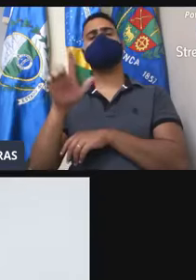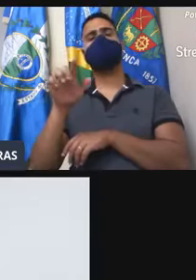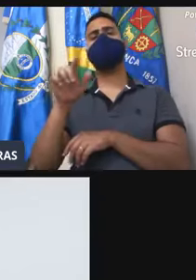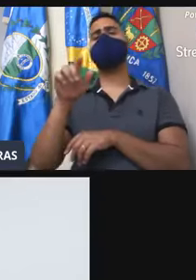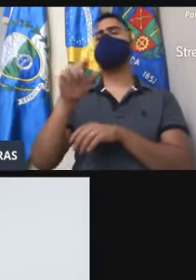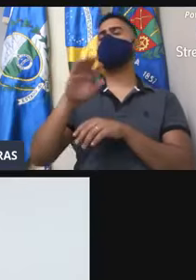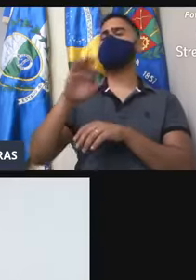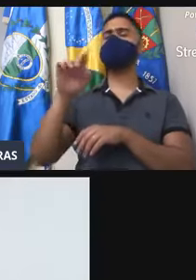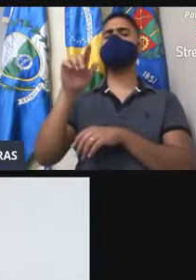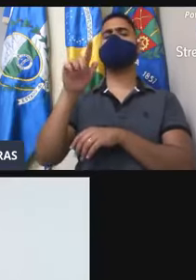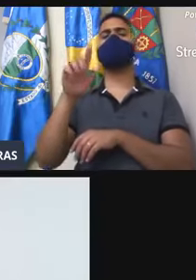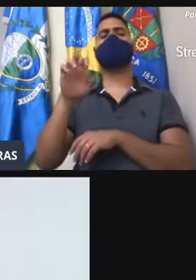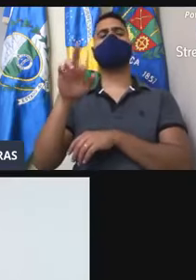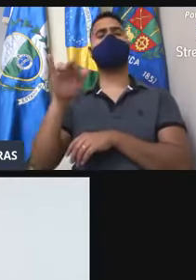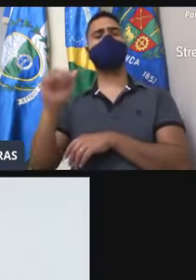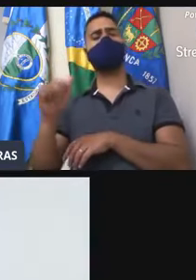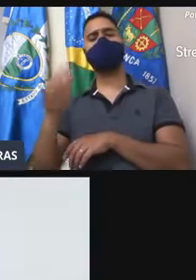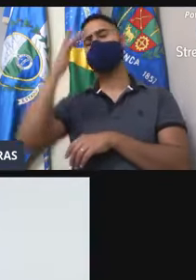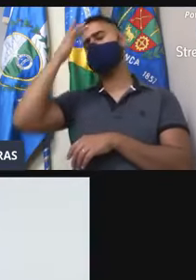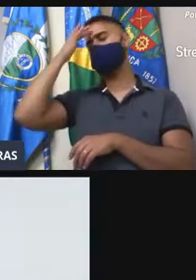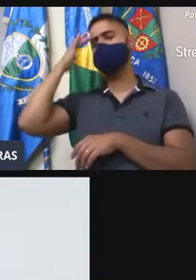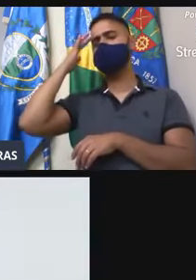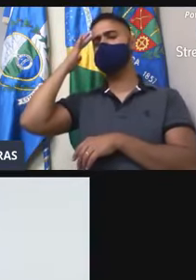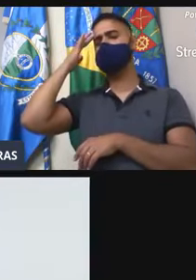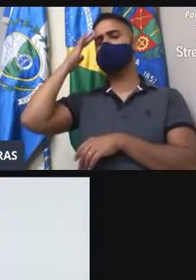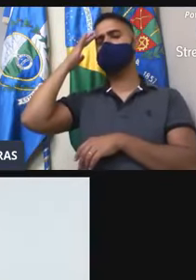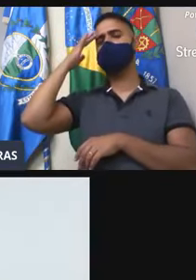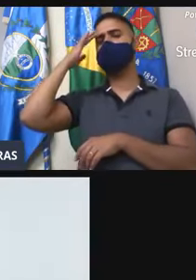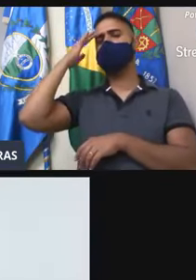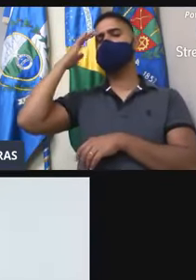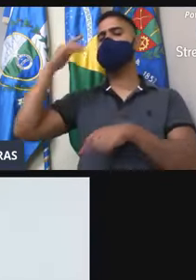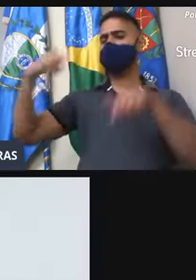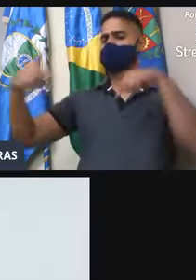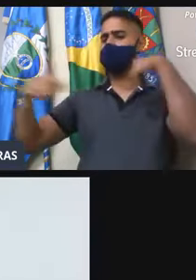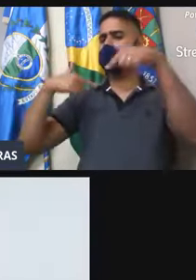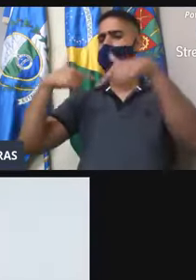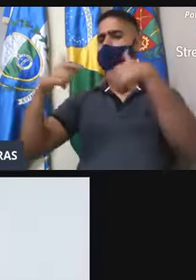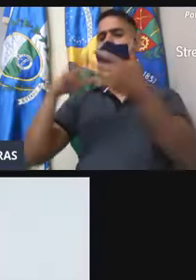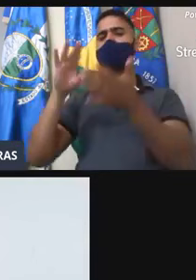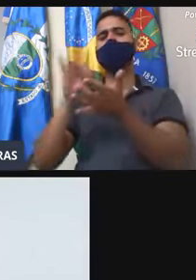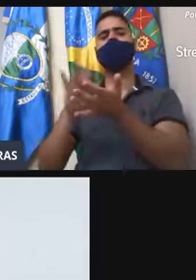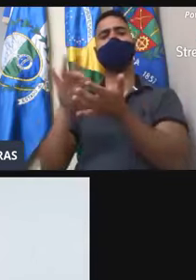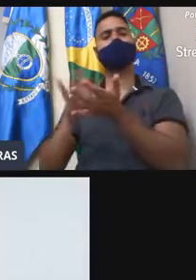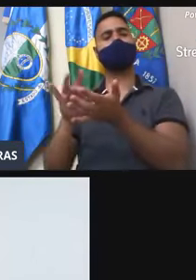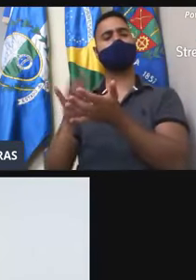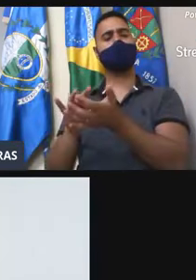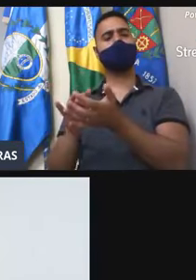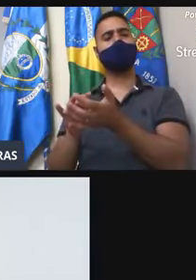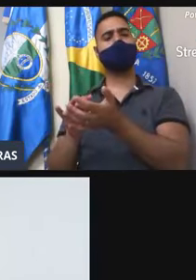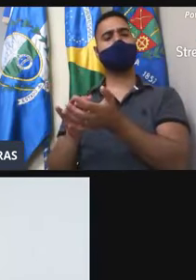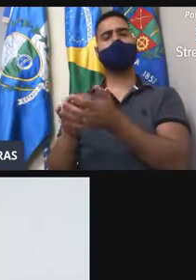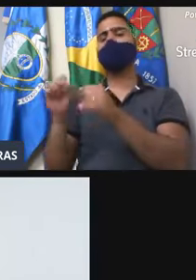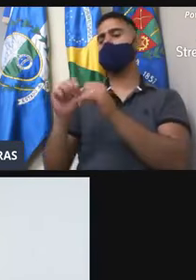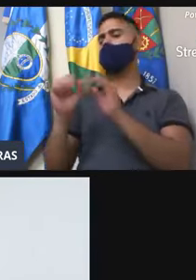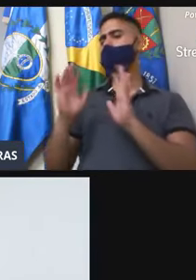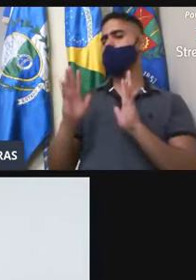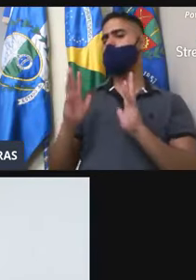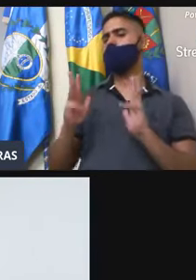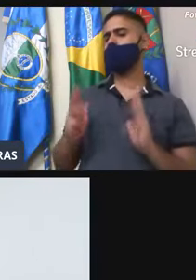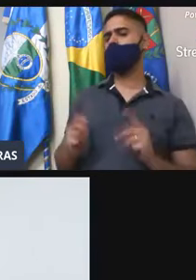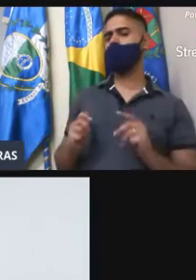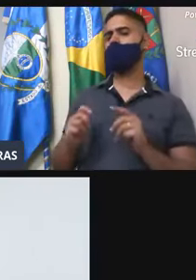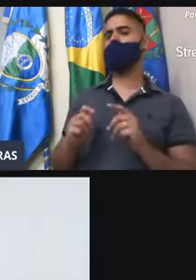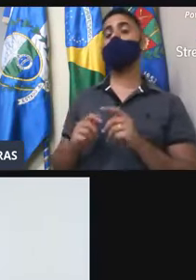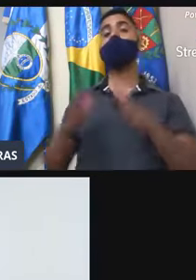Glória, a Ilza, pessoas que realmente colocaram a mão na massa para dar a primeira limpeza